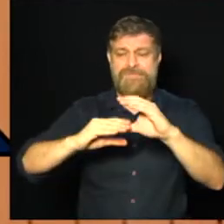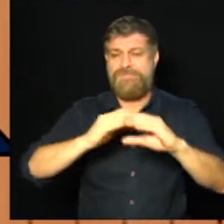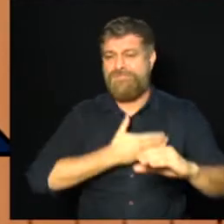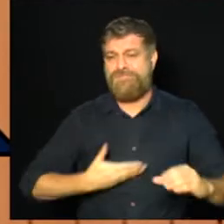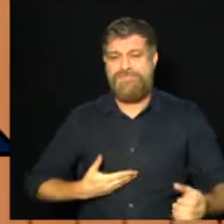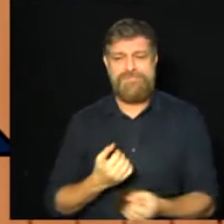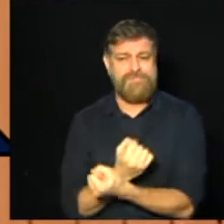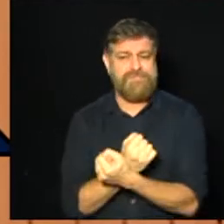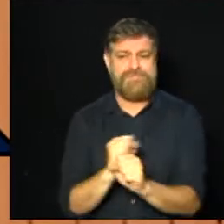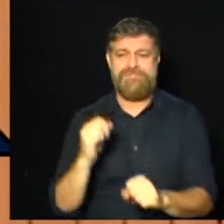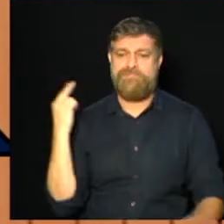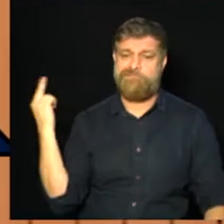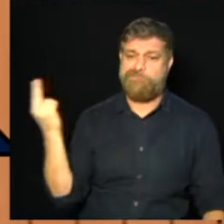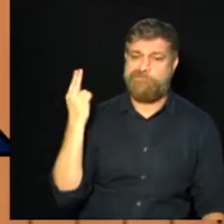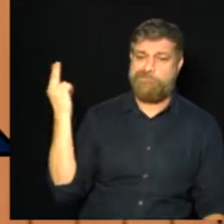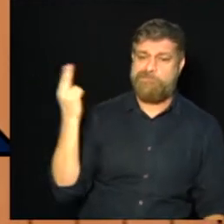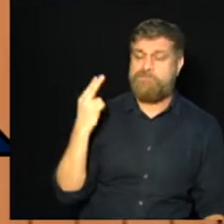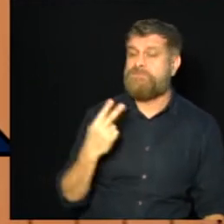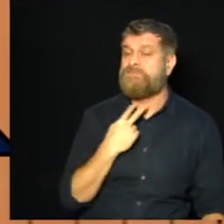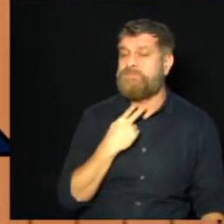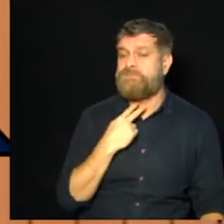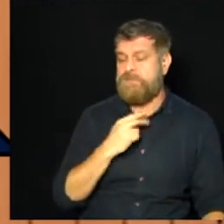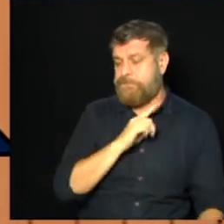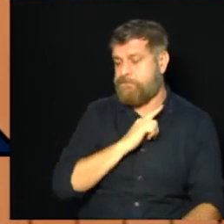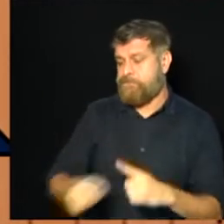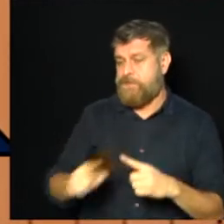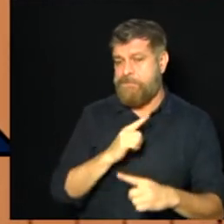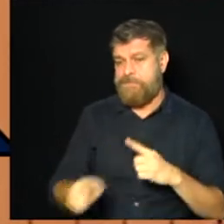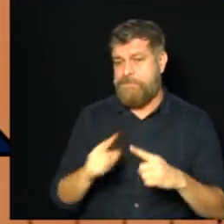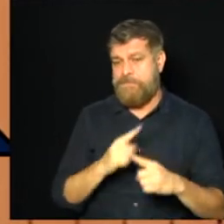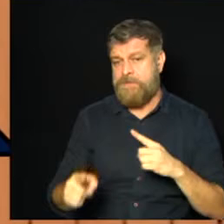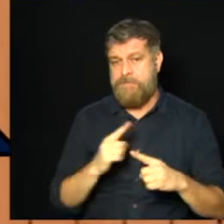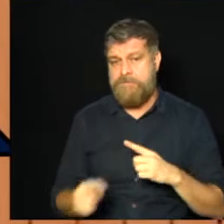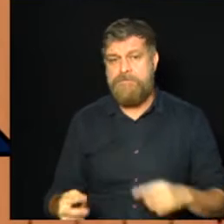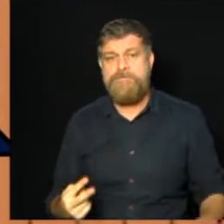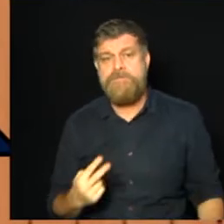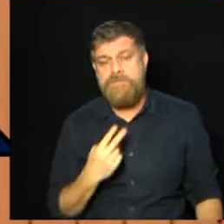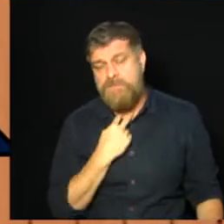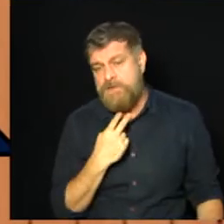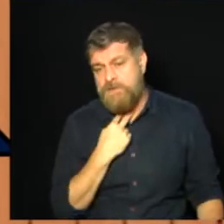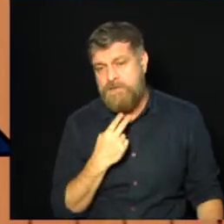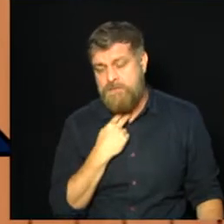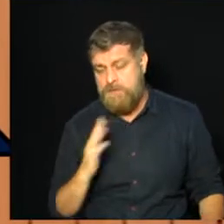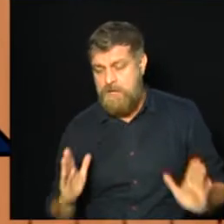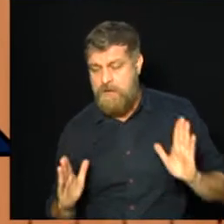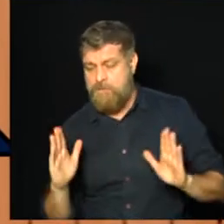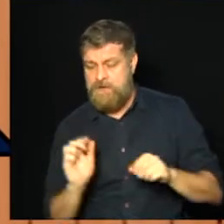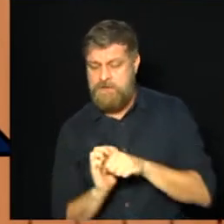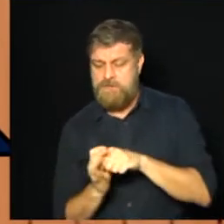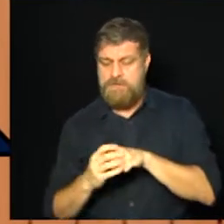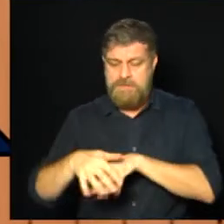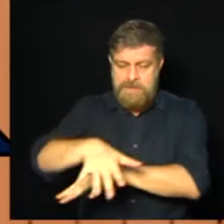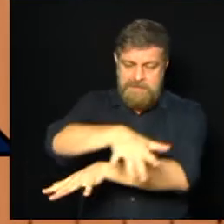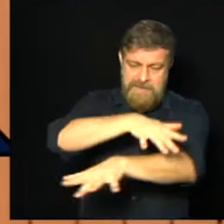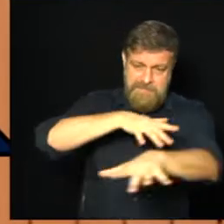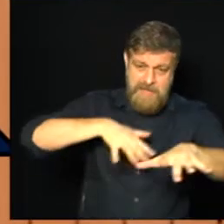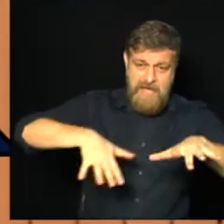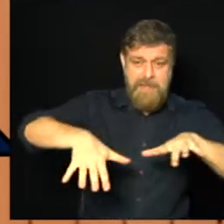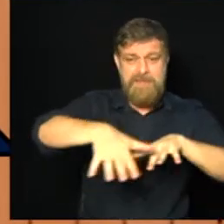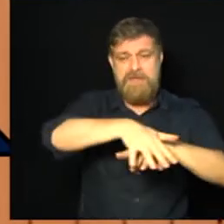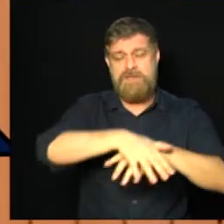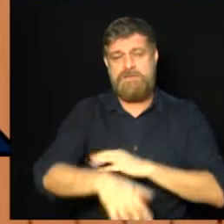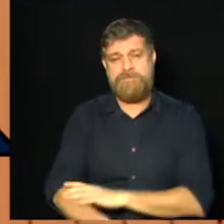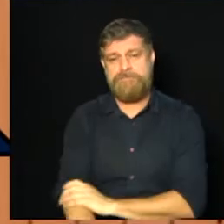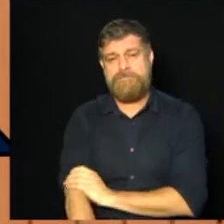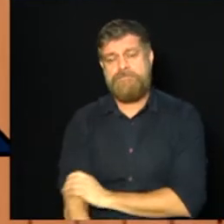públicos, a contratação via concursos públicos durante o período de calamidade. Sobre